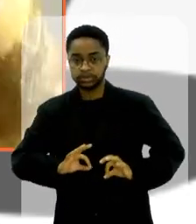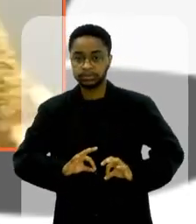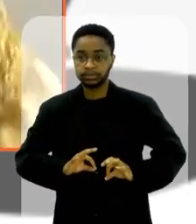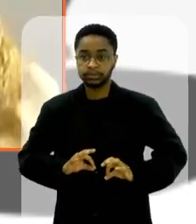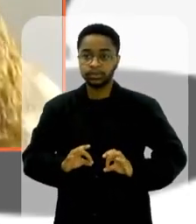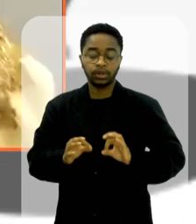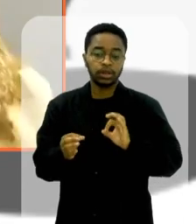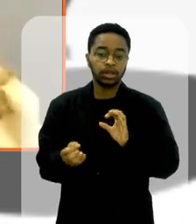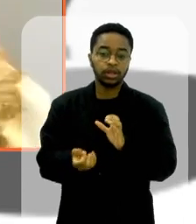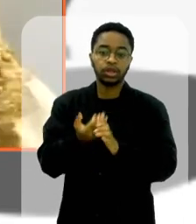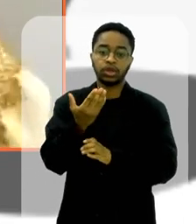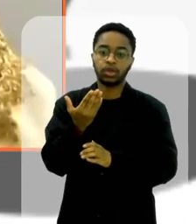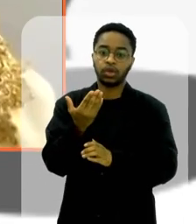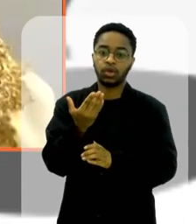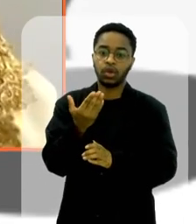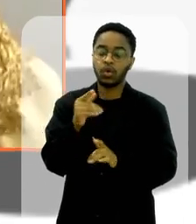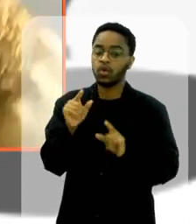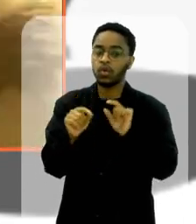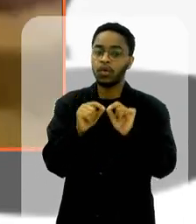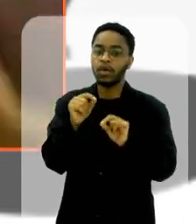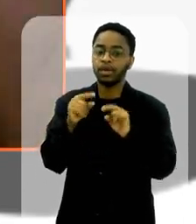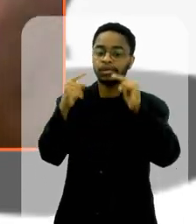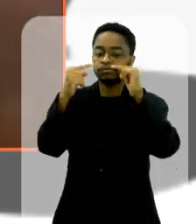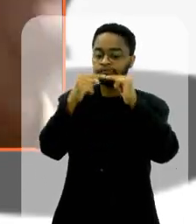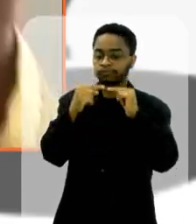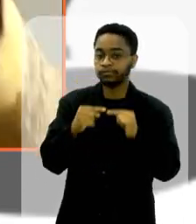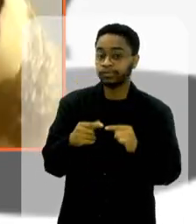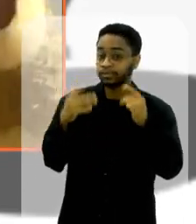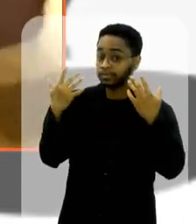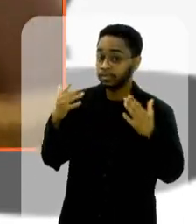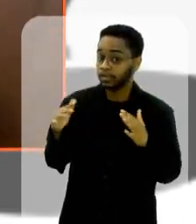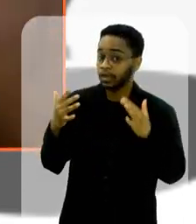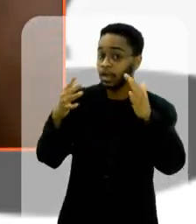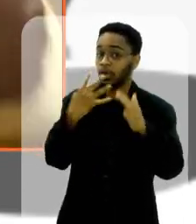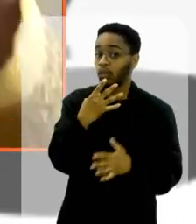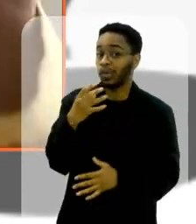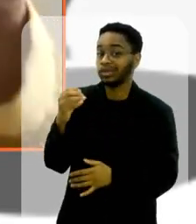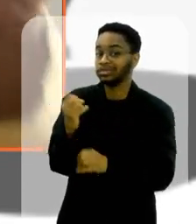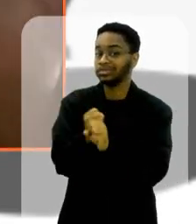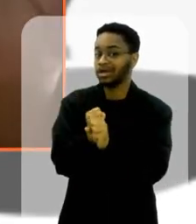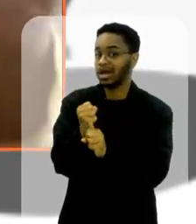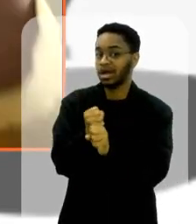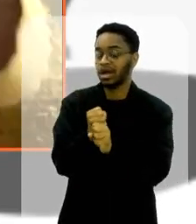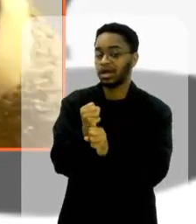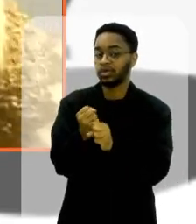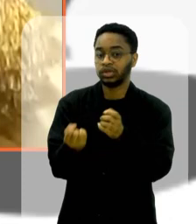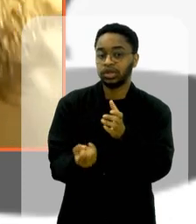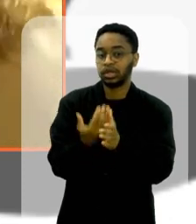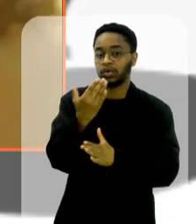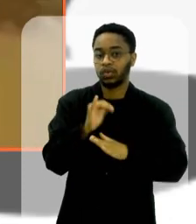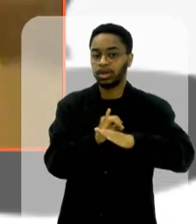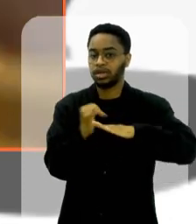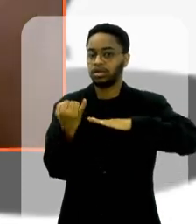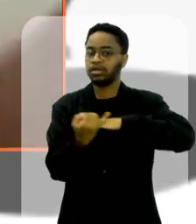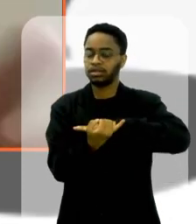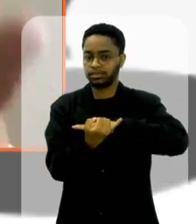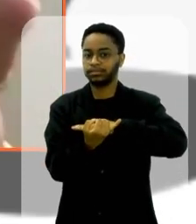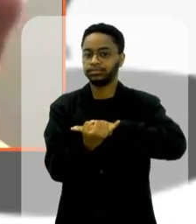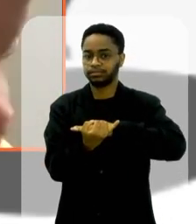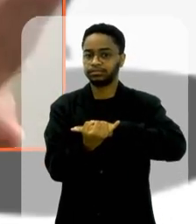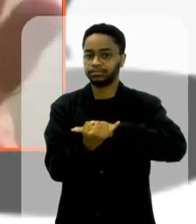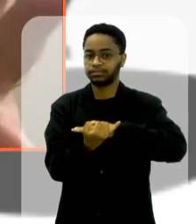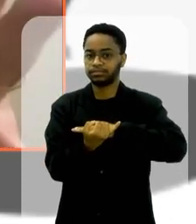a estátua foi feita na, no, na, nos festejos comemorativos do quarto centenário de